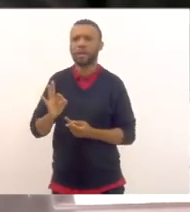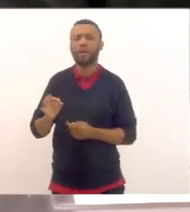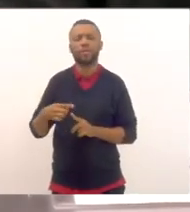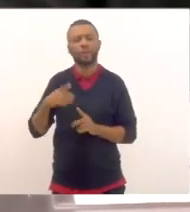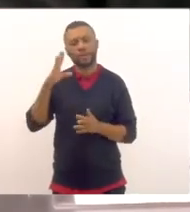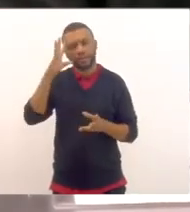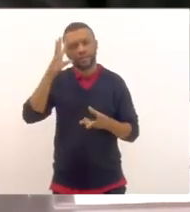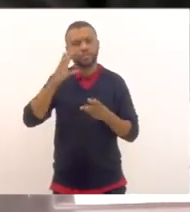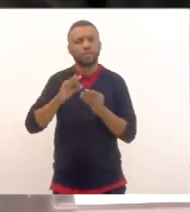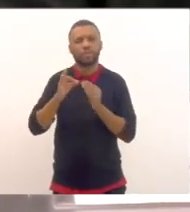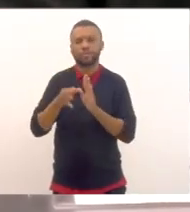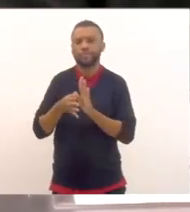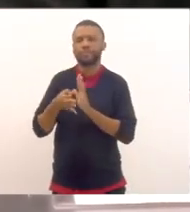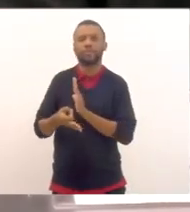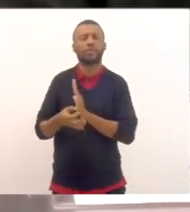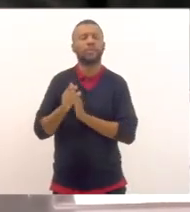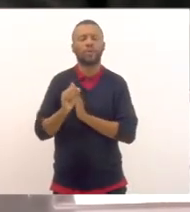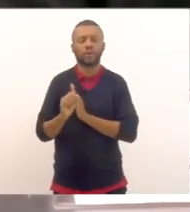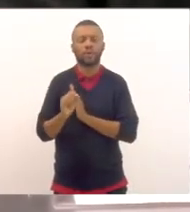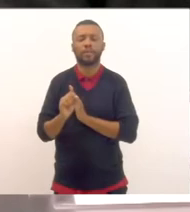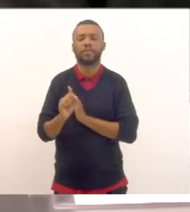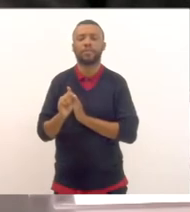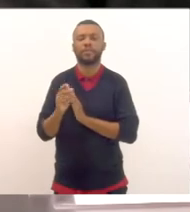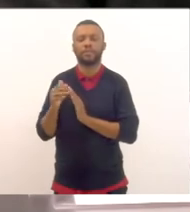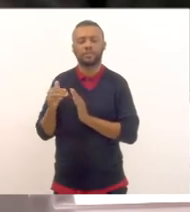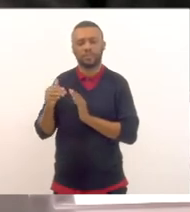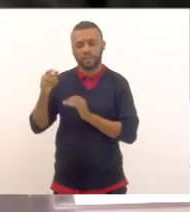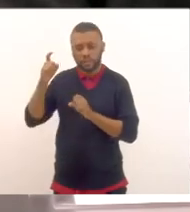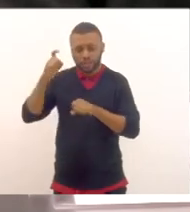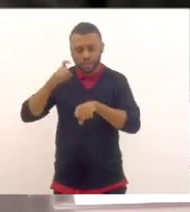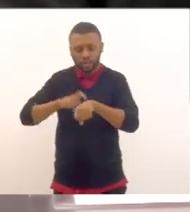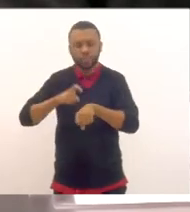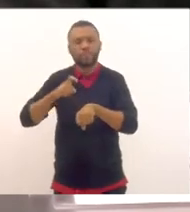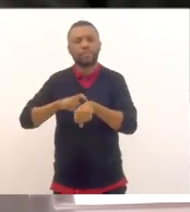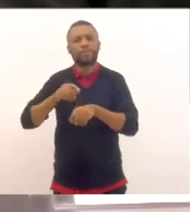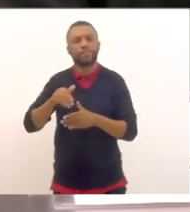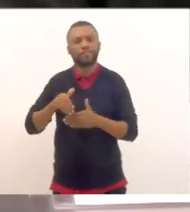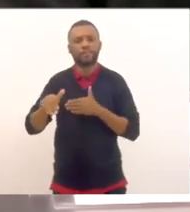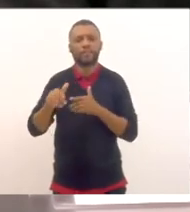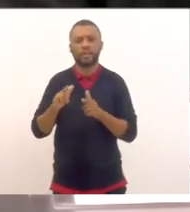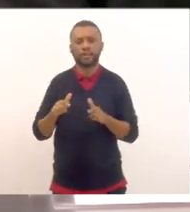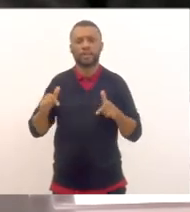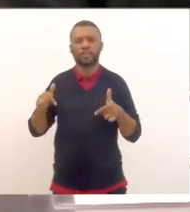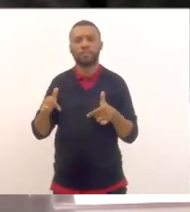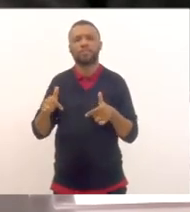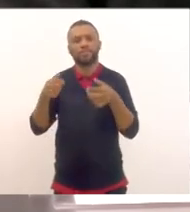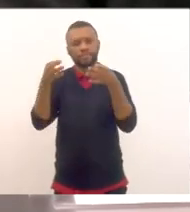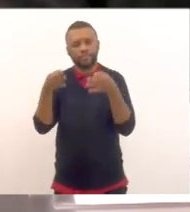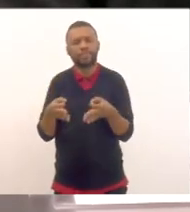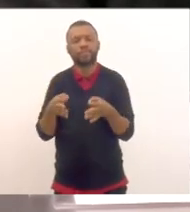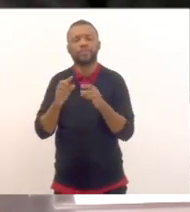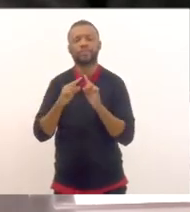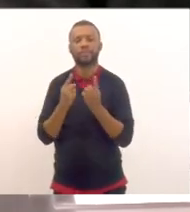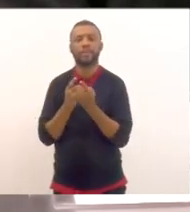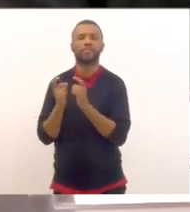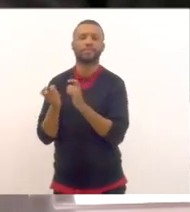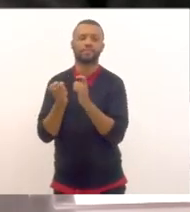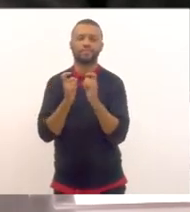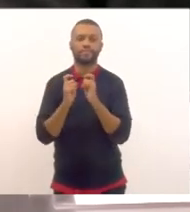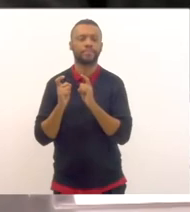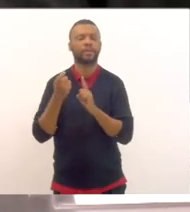no meu entendimento o Doutor Alexandre a partir do momento que essa Força Tarefa efetivamente vai-se reunindo